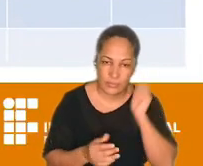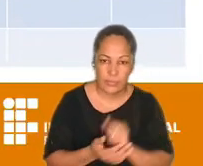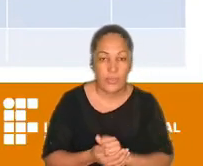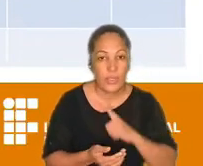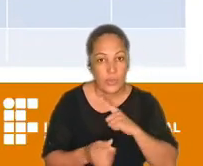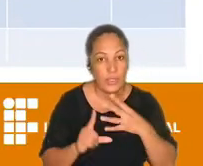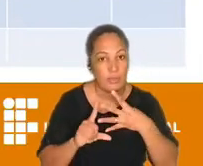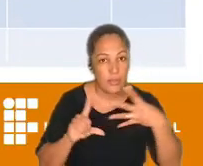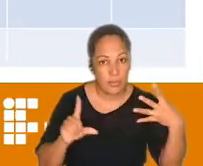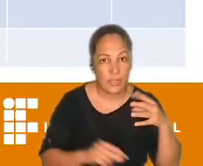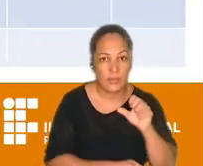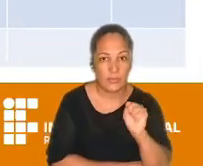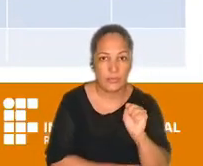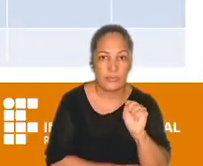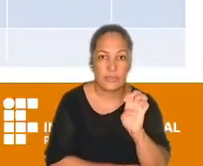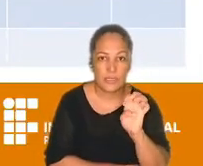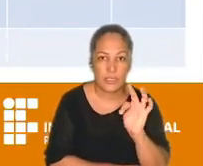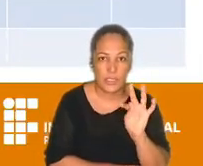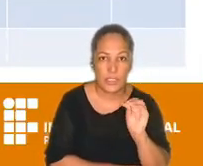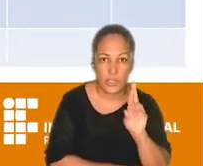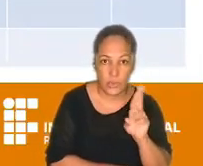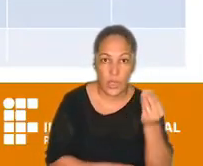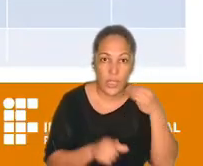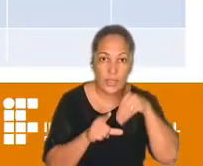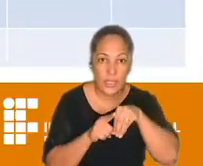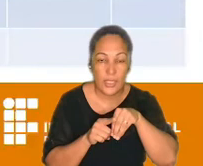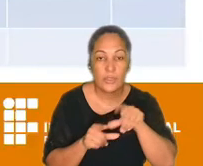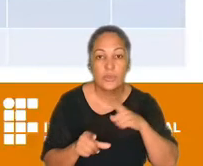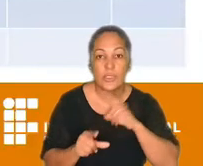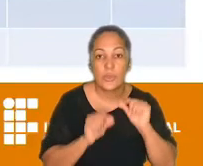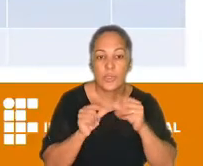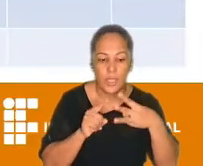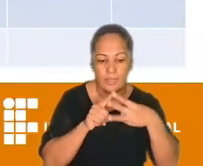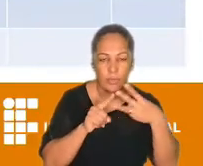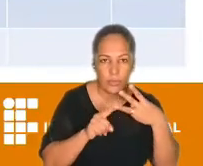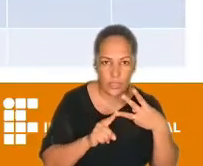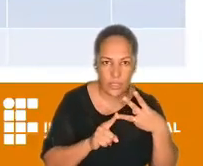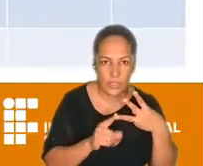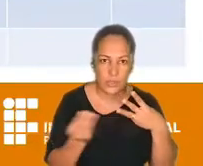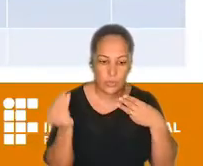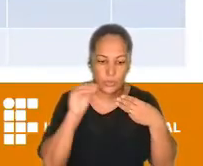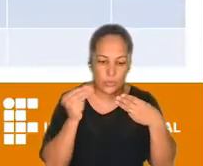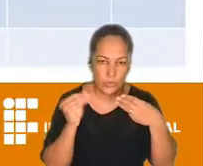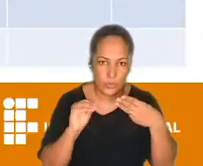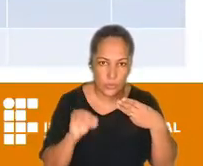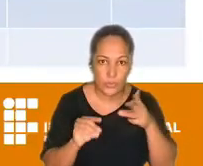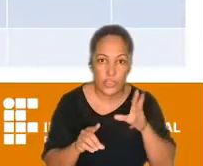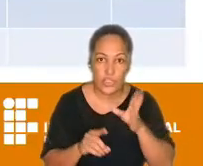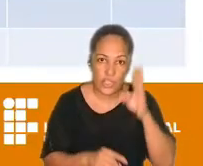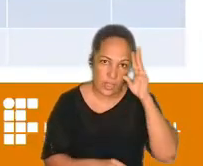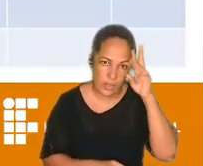setor. Aqui dentro da tabela setor eu tenho 3 registros. Então, aqui eu estou mostrando a tabela, já lembrando, lembra que a